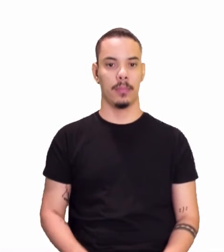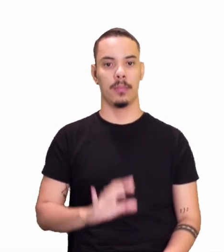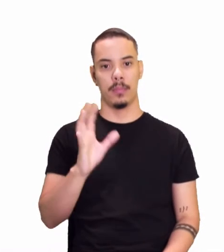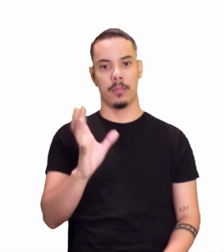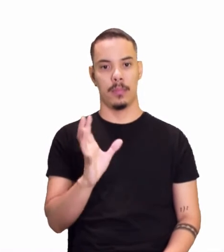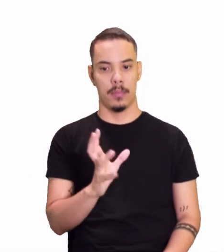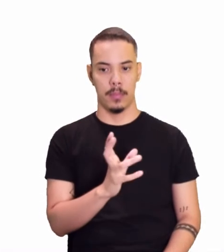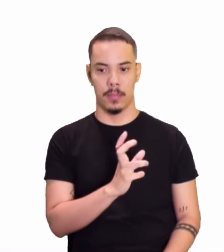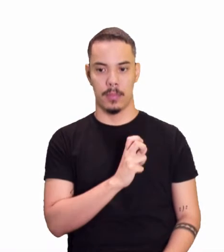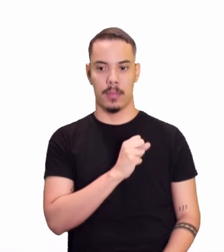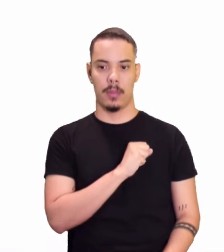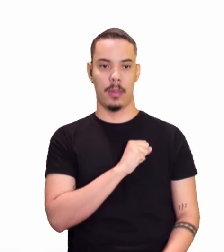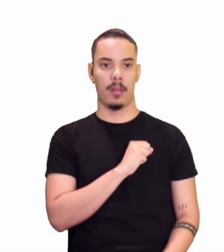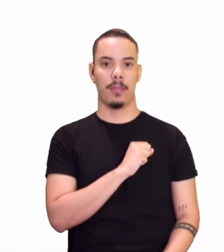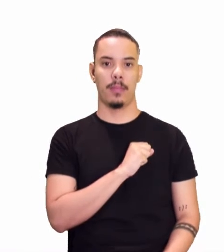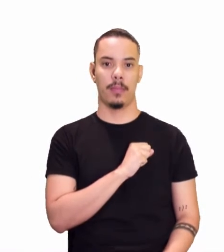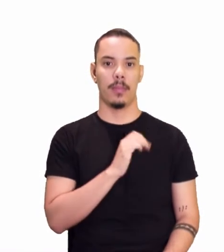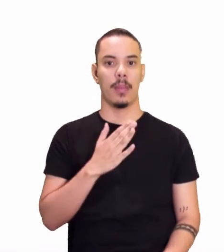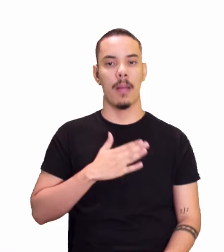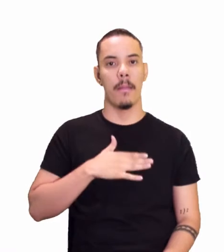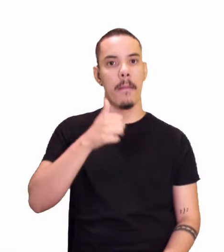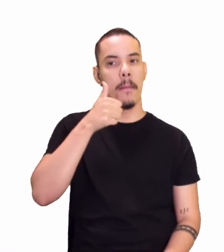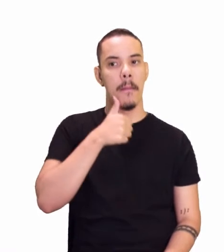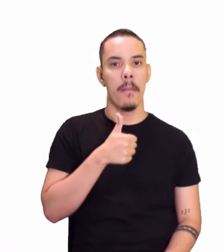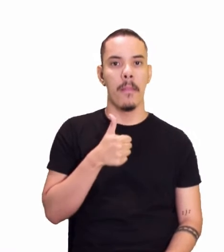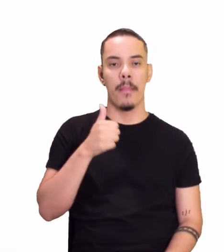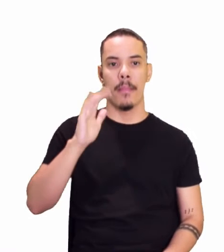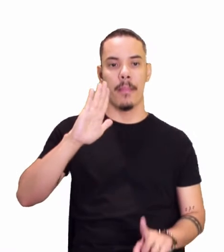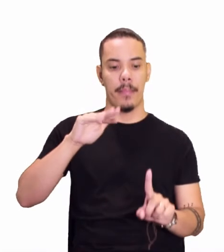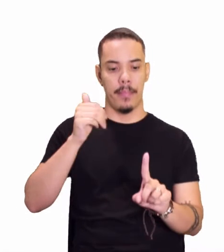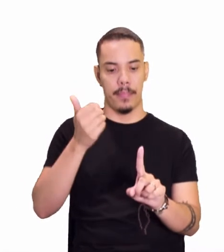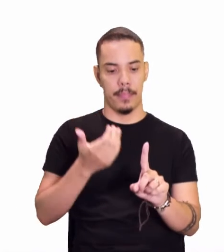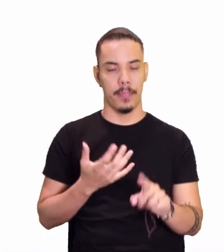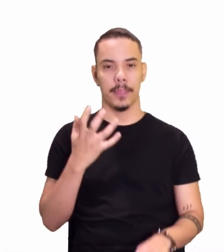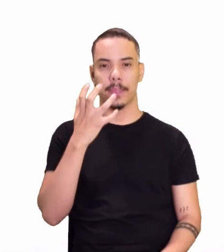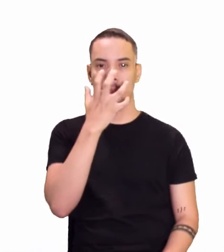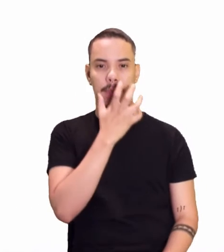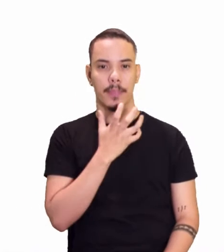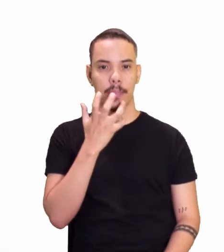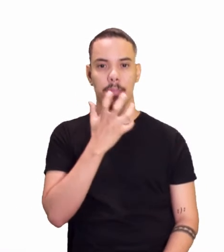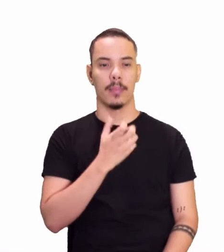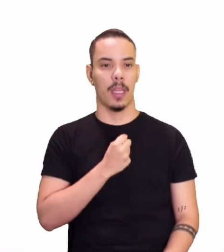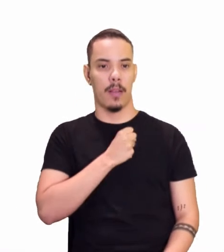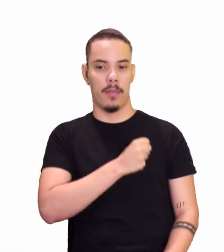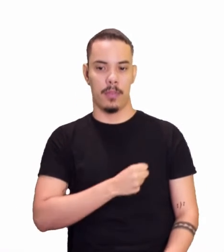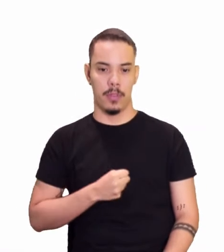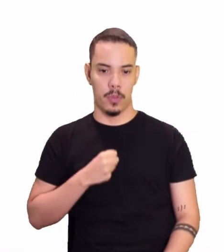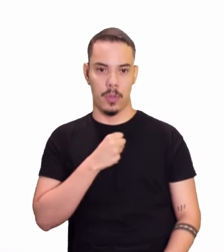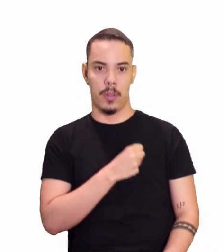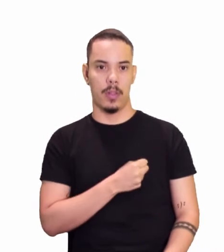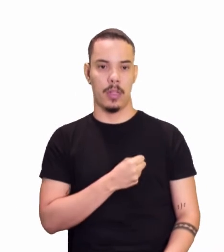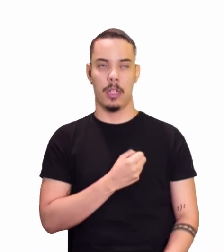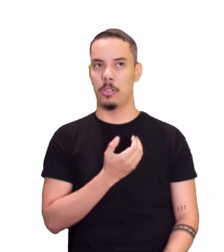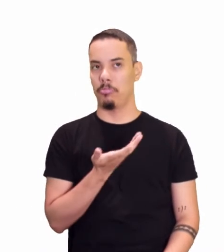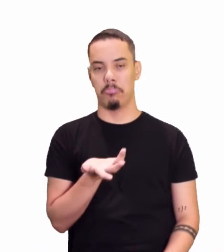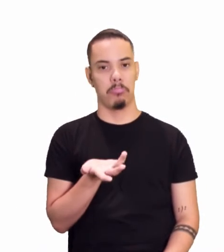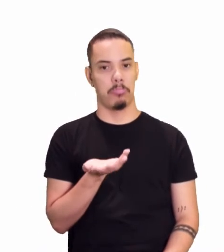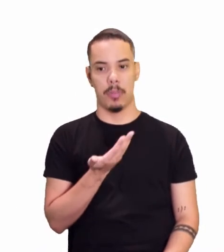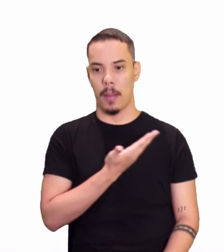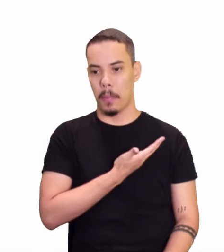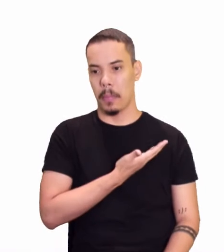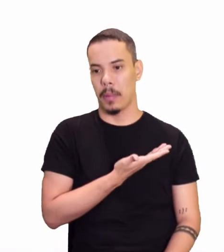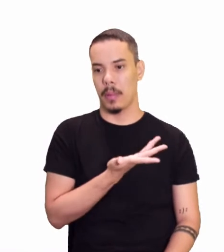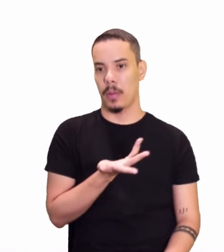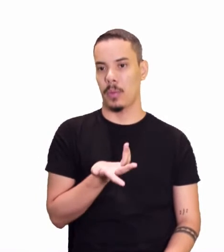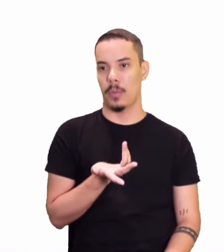amor! Minha senhora lá, Minha senhora, se lamentando. né? Cantava ali a saudade do amado, do amigo, né? Você sabe, amigo é